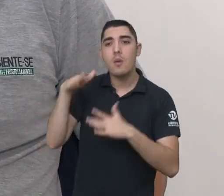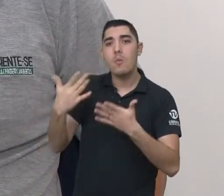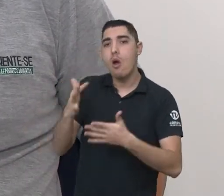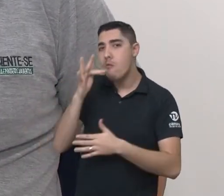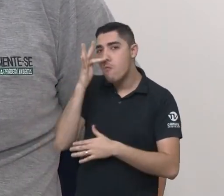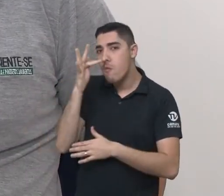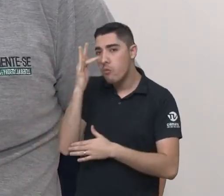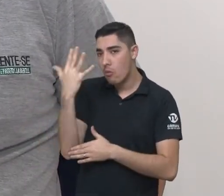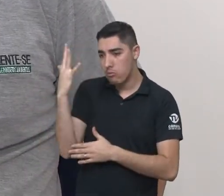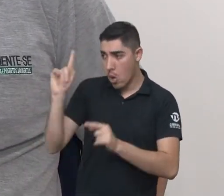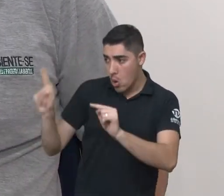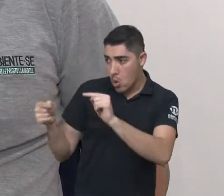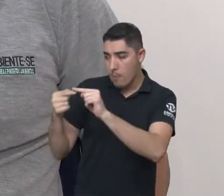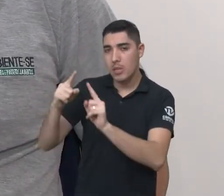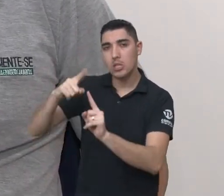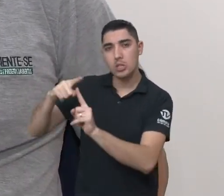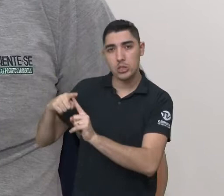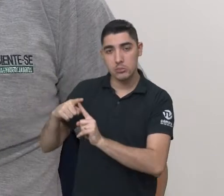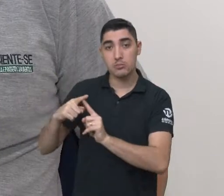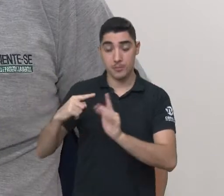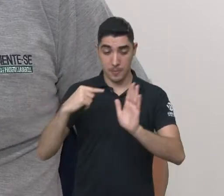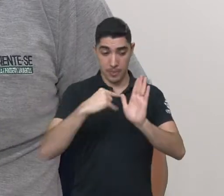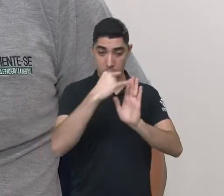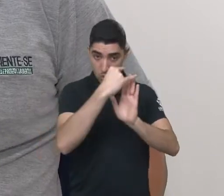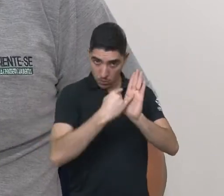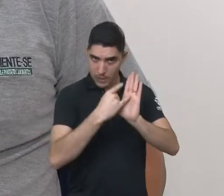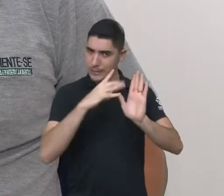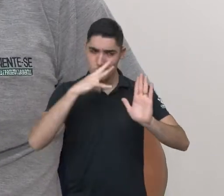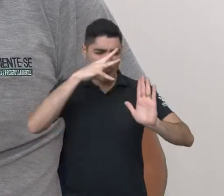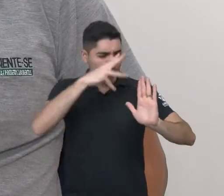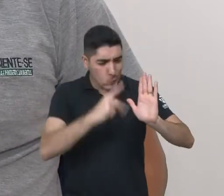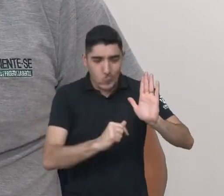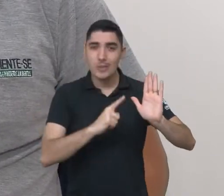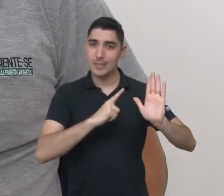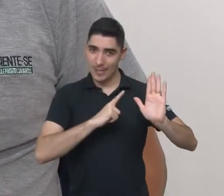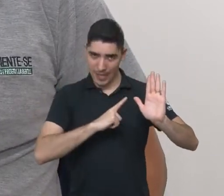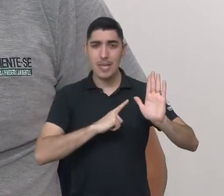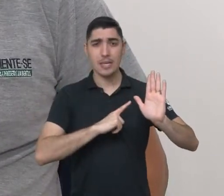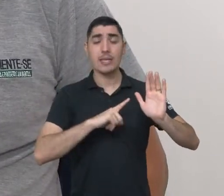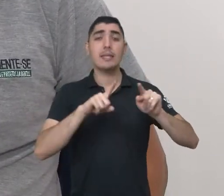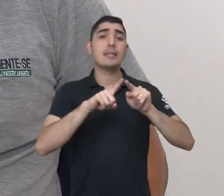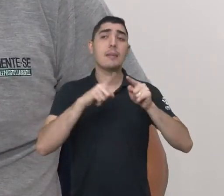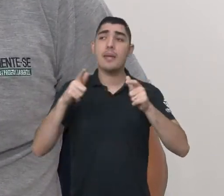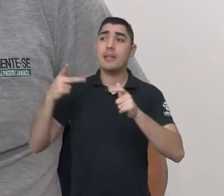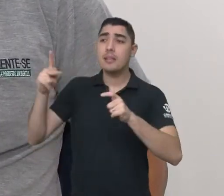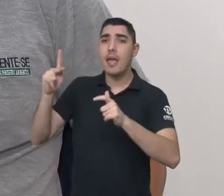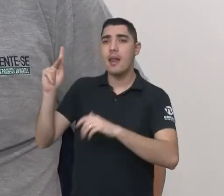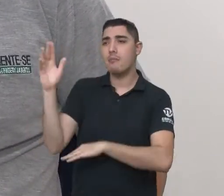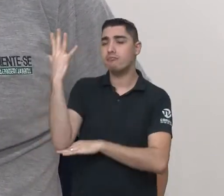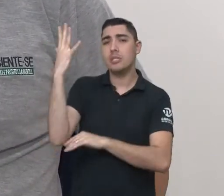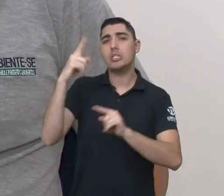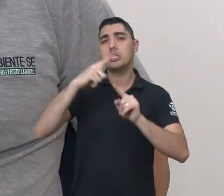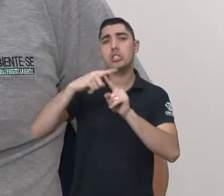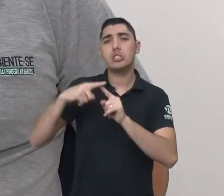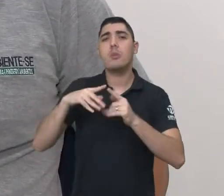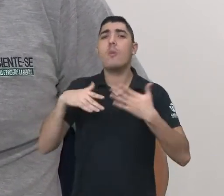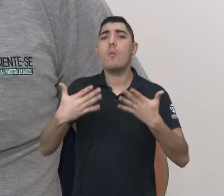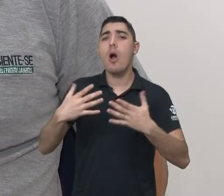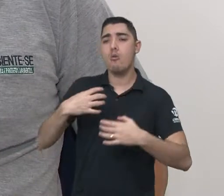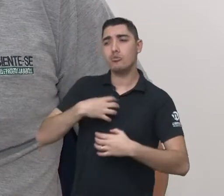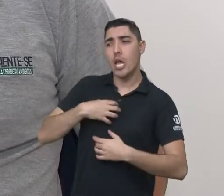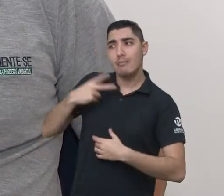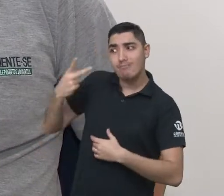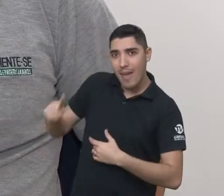dos indivíduos, o relatório fotográfico das espécies e